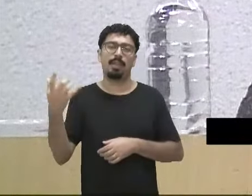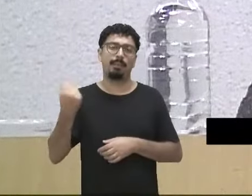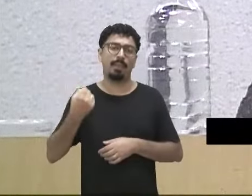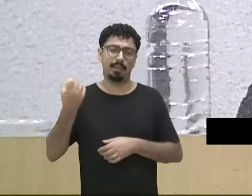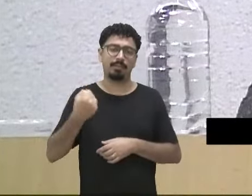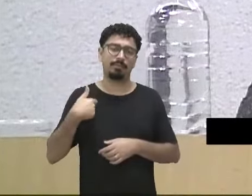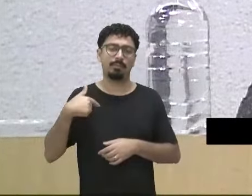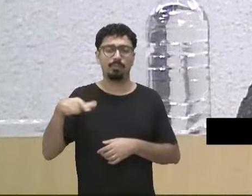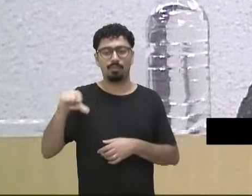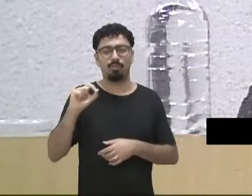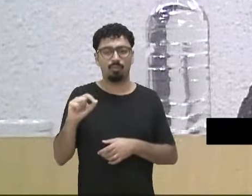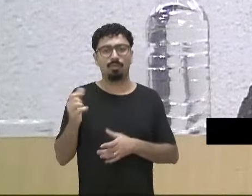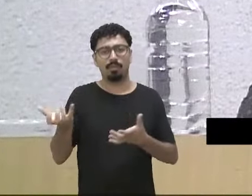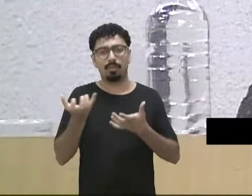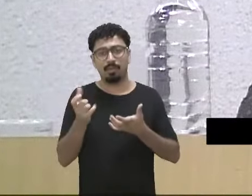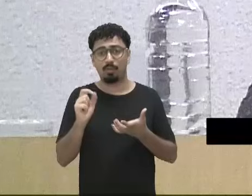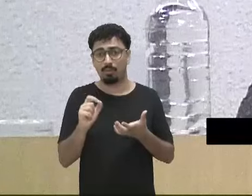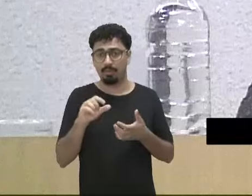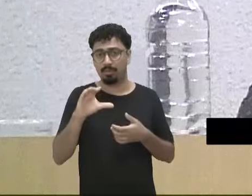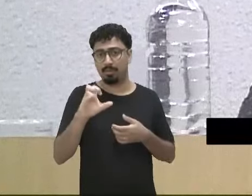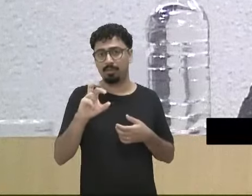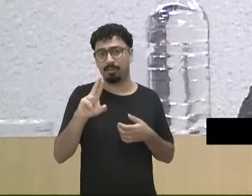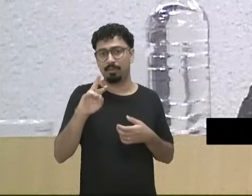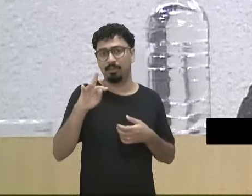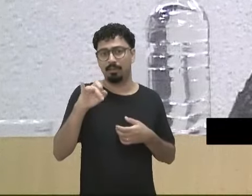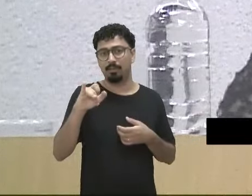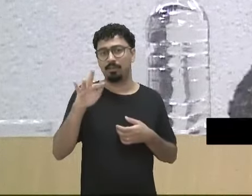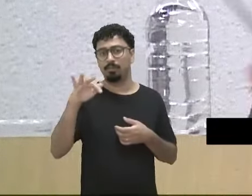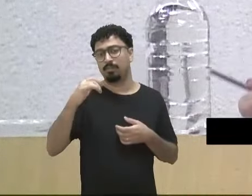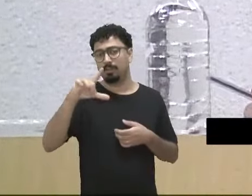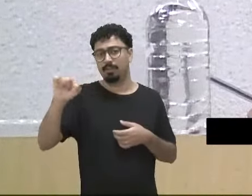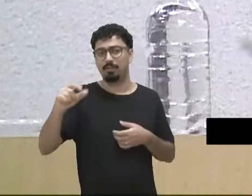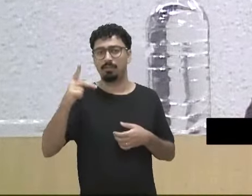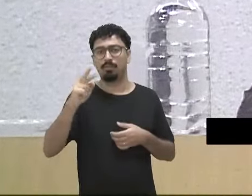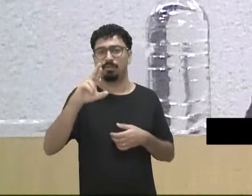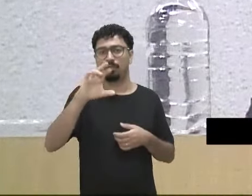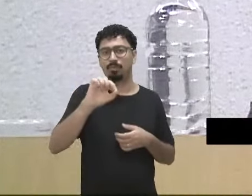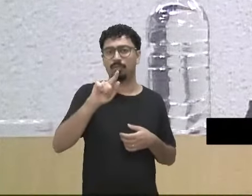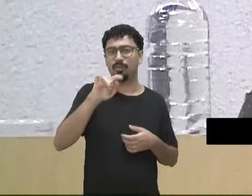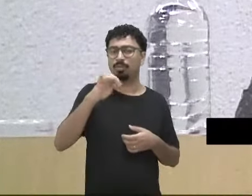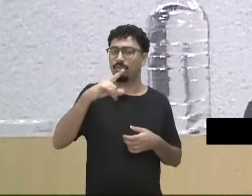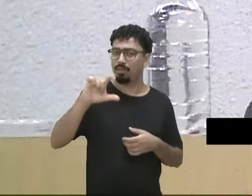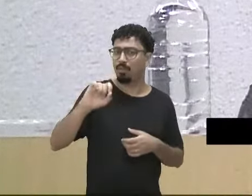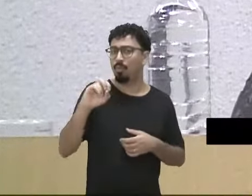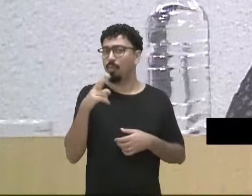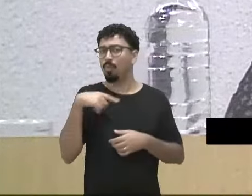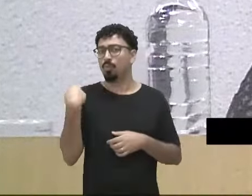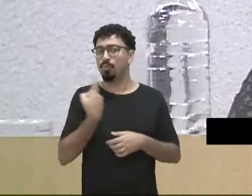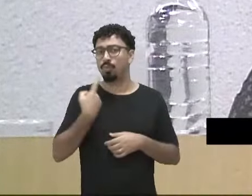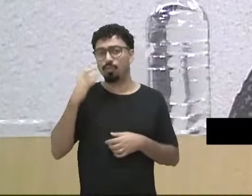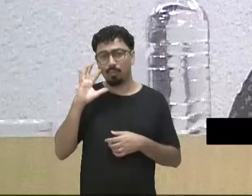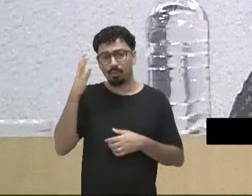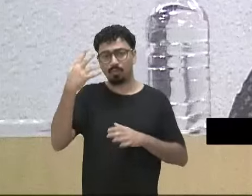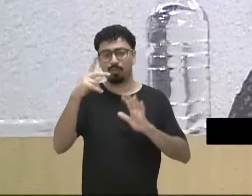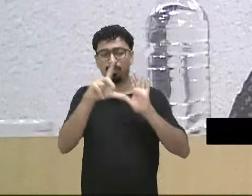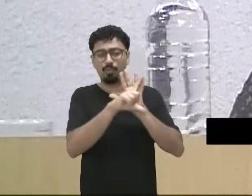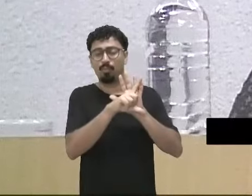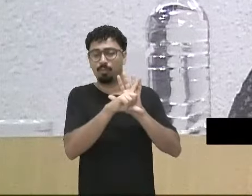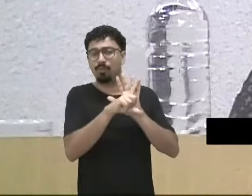a gente vai tirar uma certificação de progestão e deixar o dinheiro acabar, ou a gente vai correr atrás primeiro de fazer um projeto de lei para apresentar